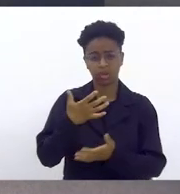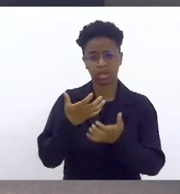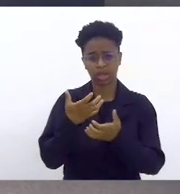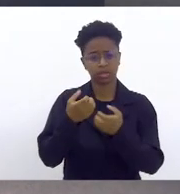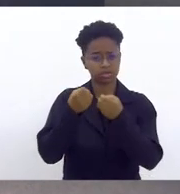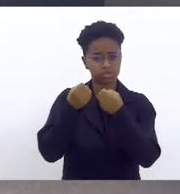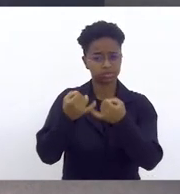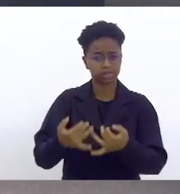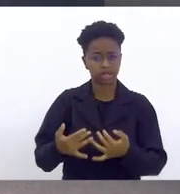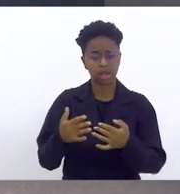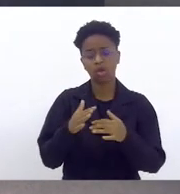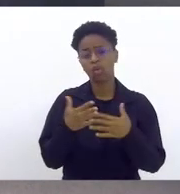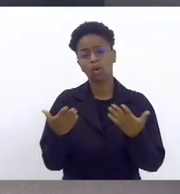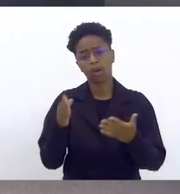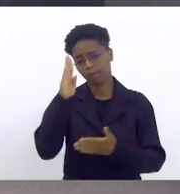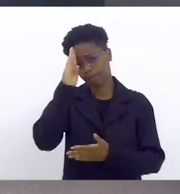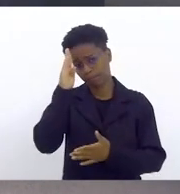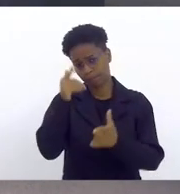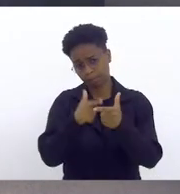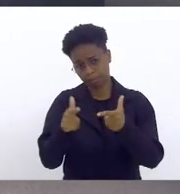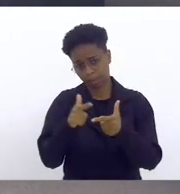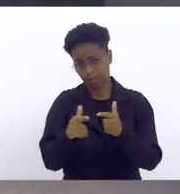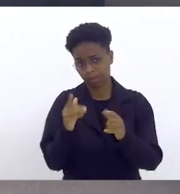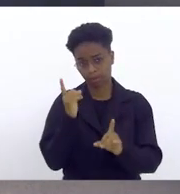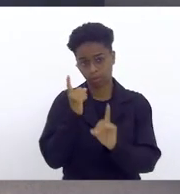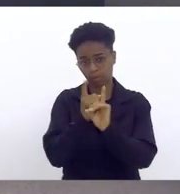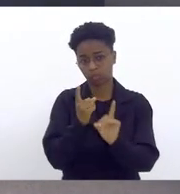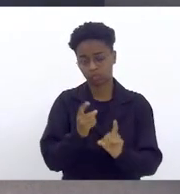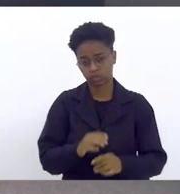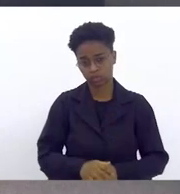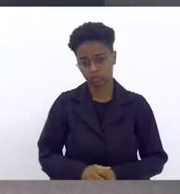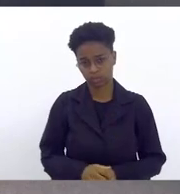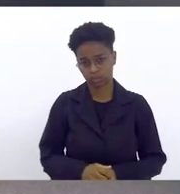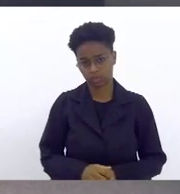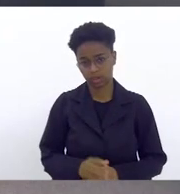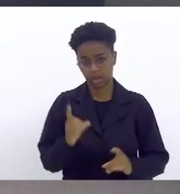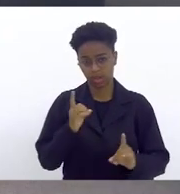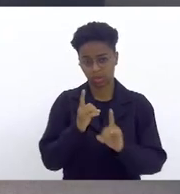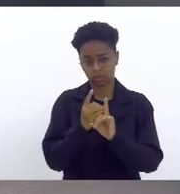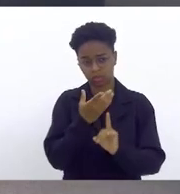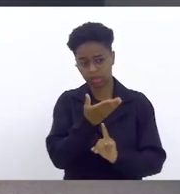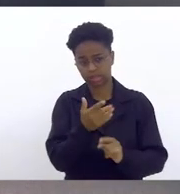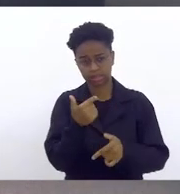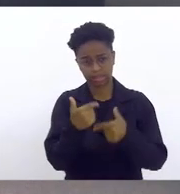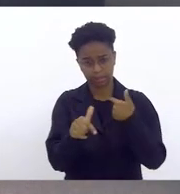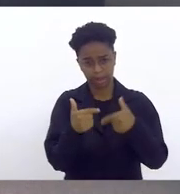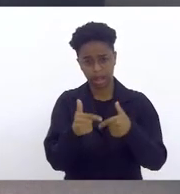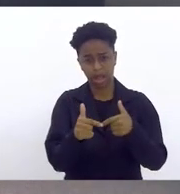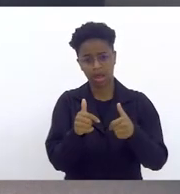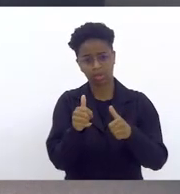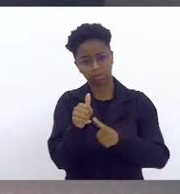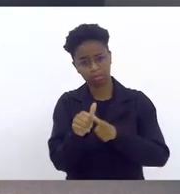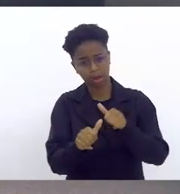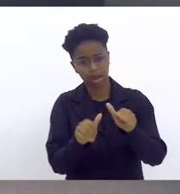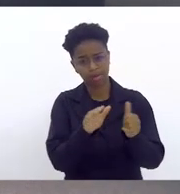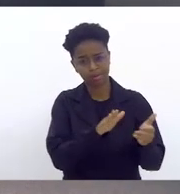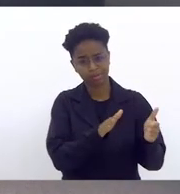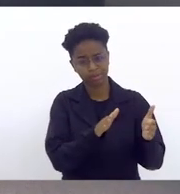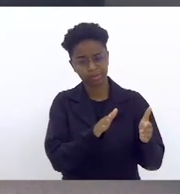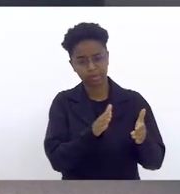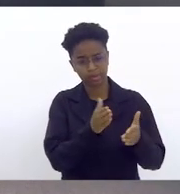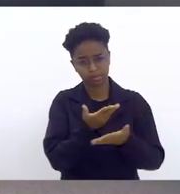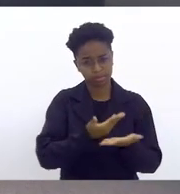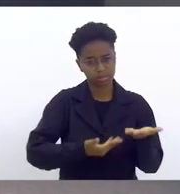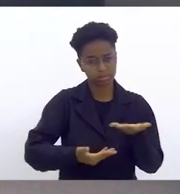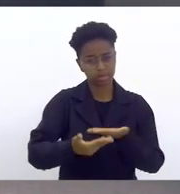relatasse os principais problemas encontrados naquele naquele trabalho na transição a herança desses